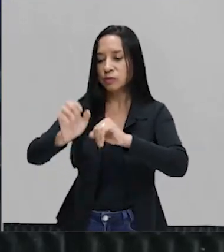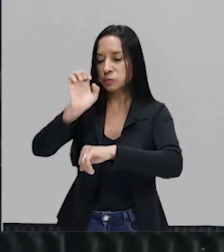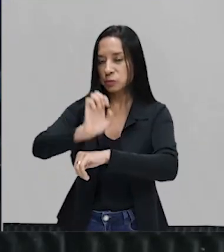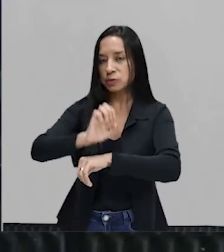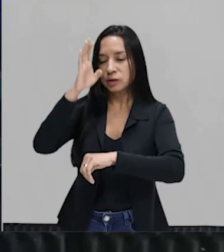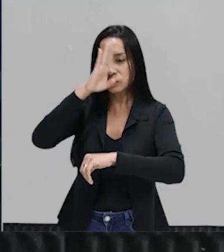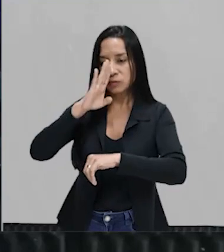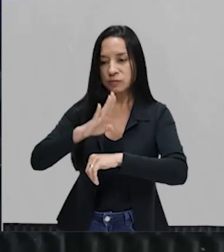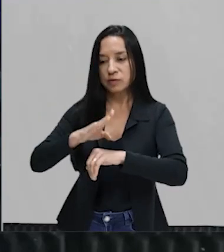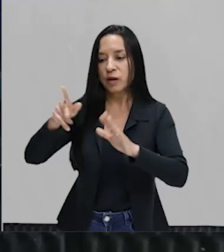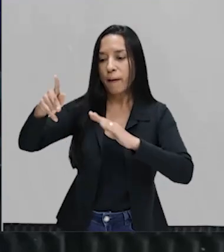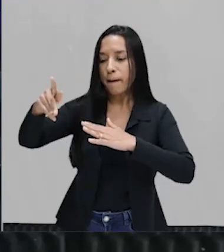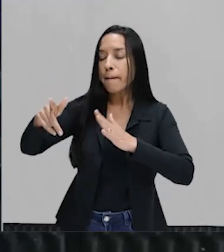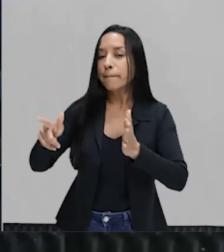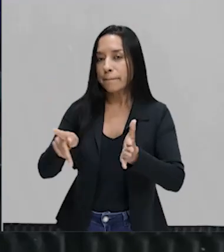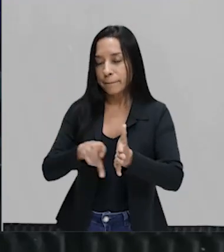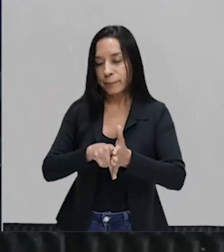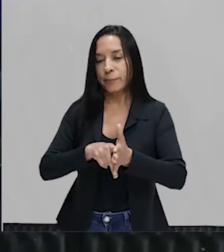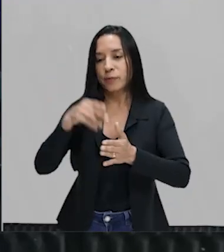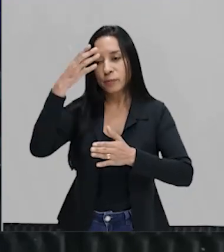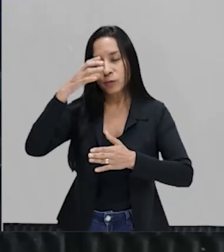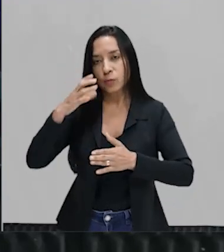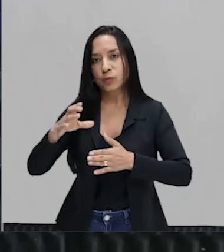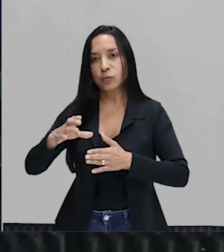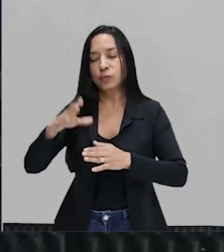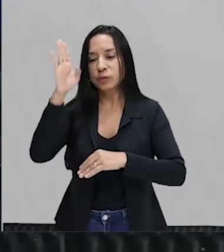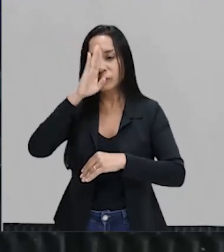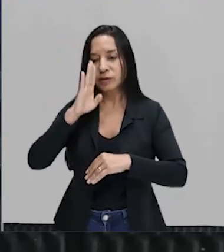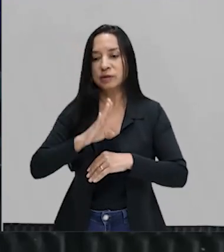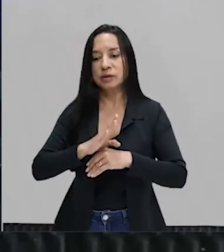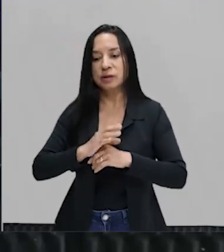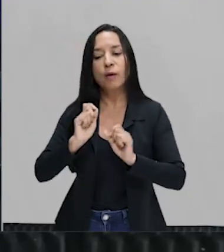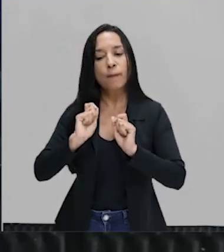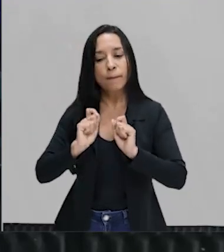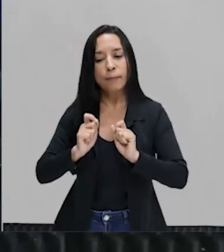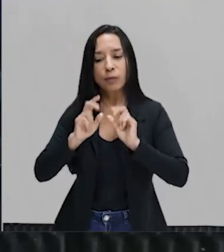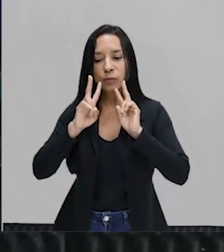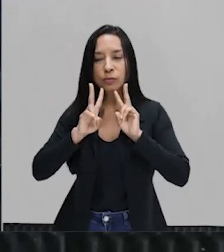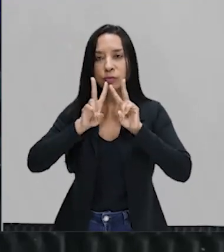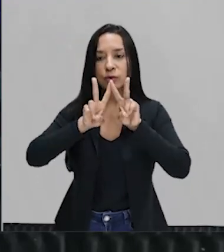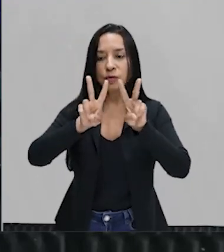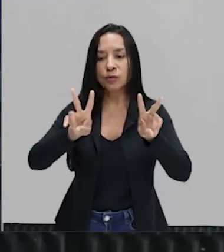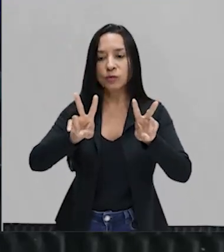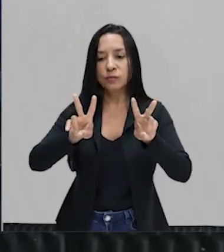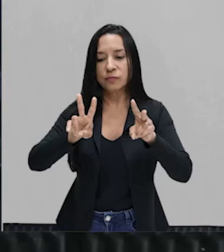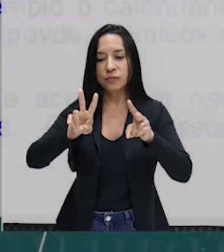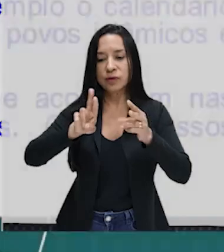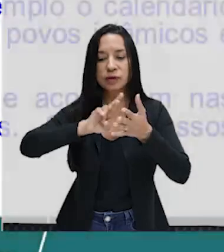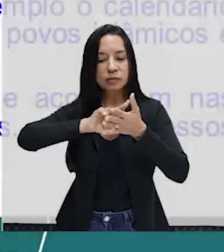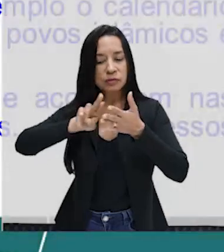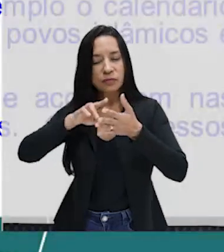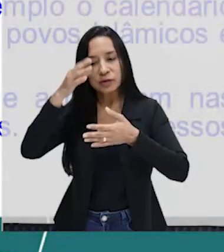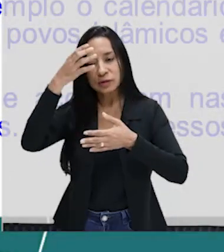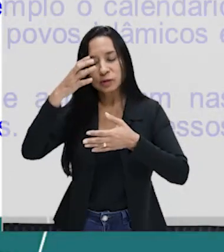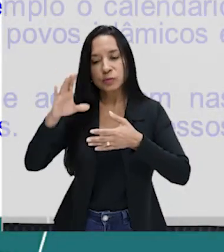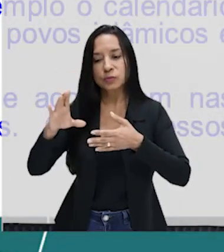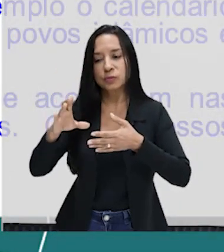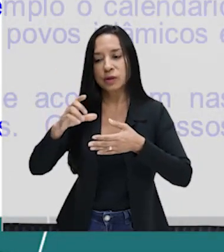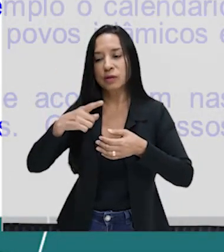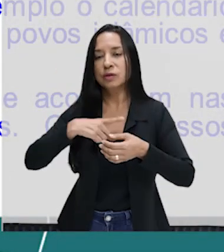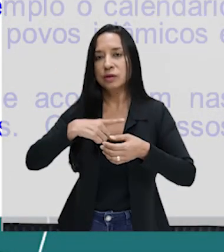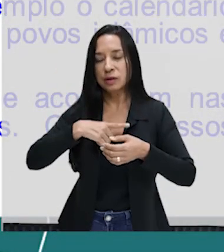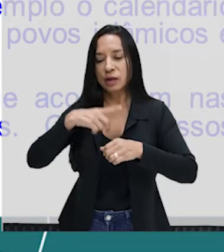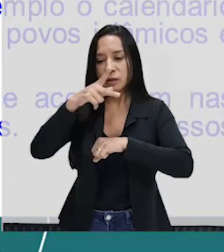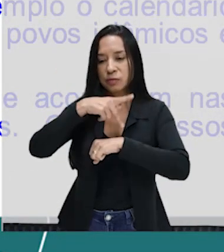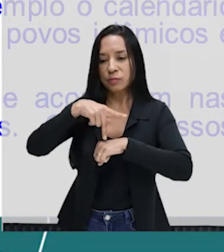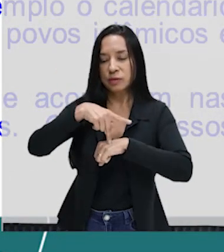cultura brasileira, eu vou poder enxergar hoje a diversidade cultural existente no país. A questão do tempo